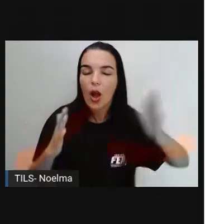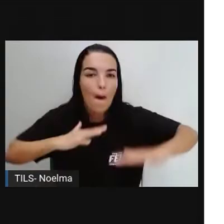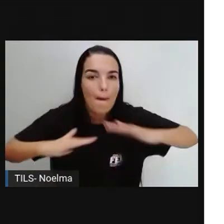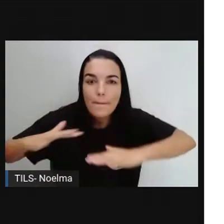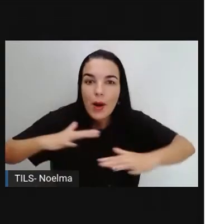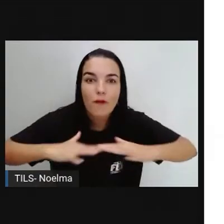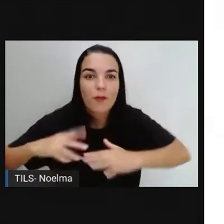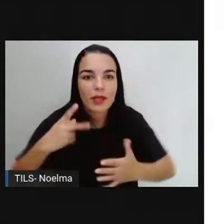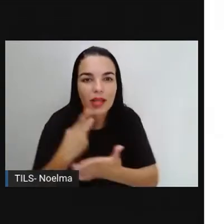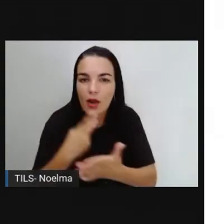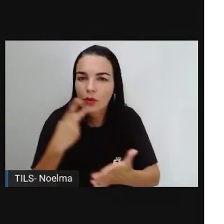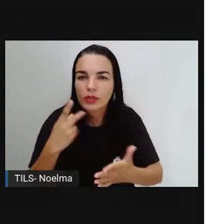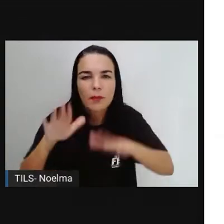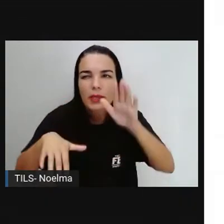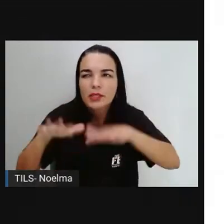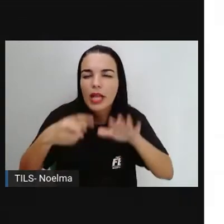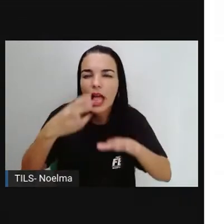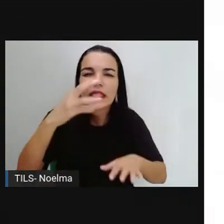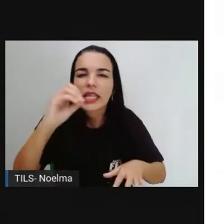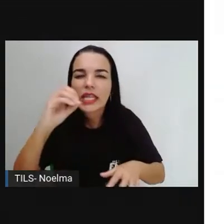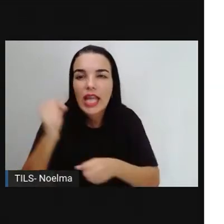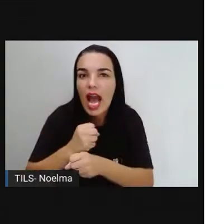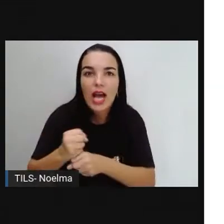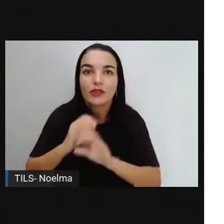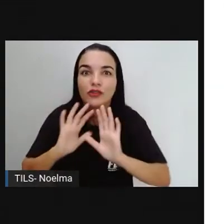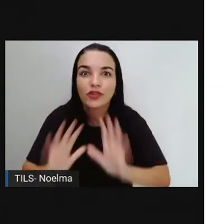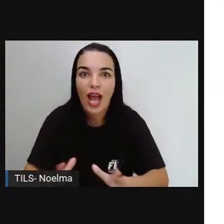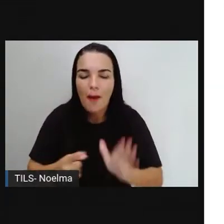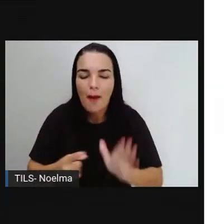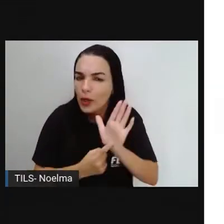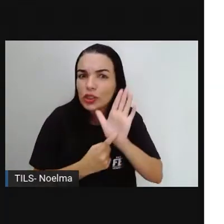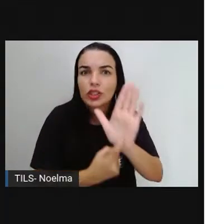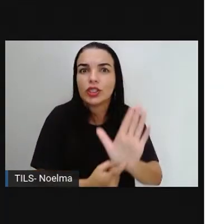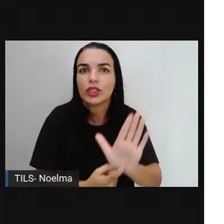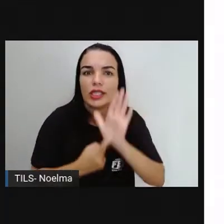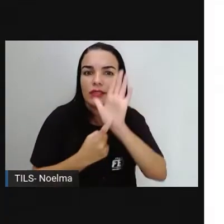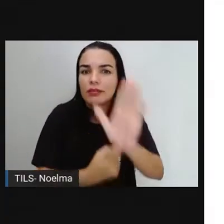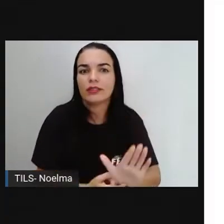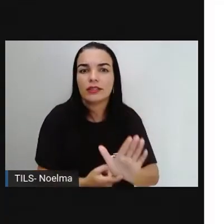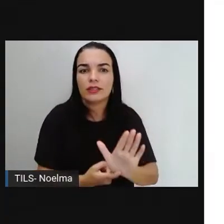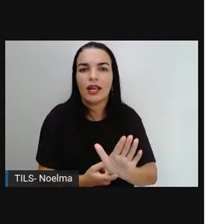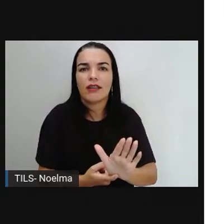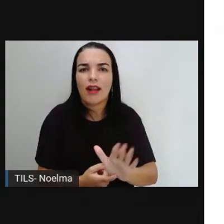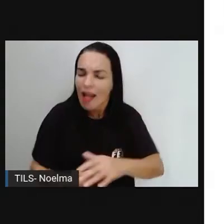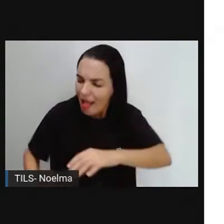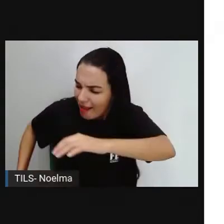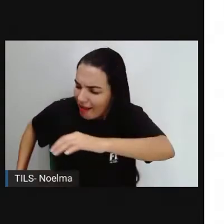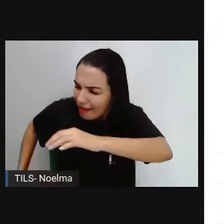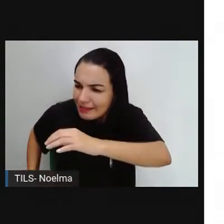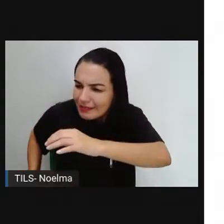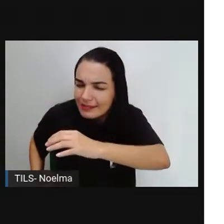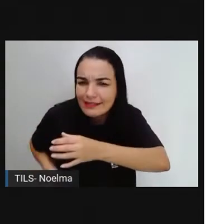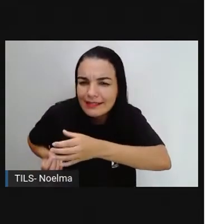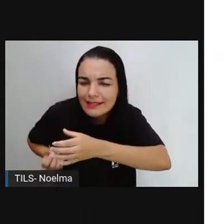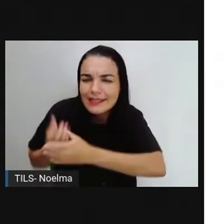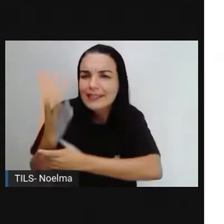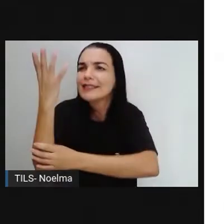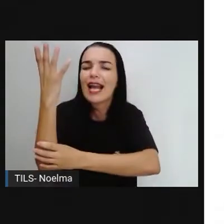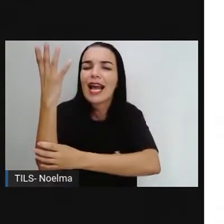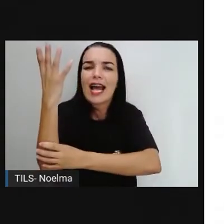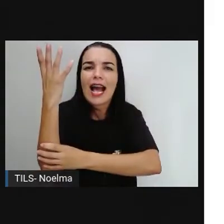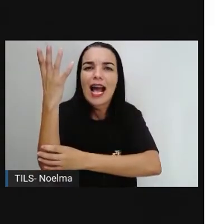acontece aproximadamente uns 30 anos, né, nasceram os escritores indígenas que estão escrevendo a sua própria